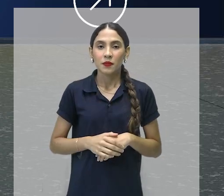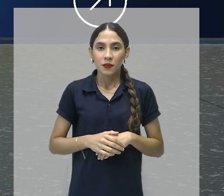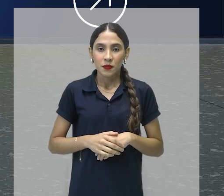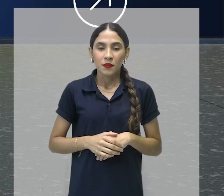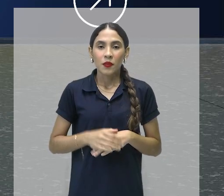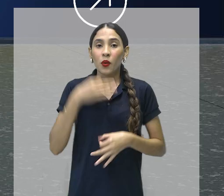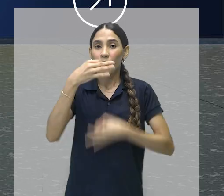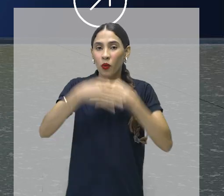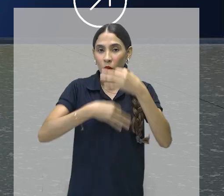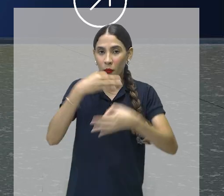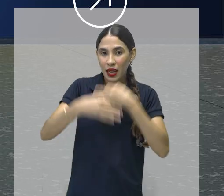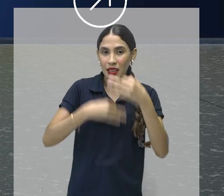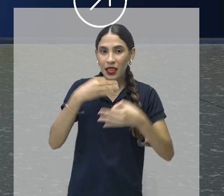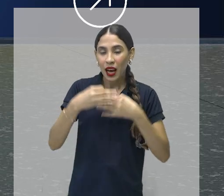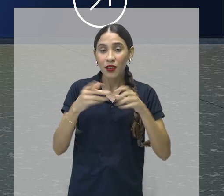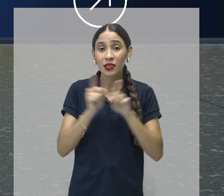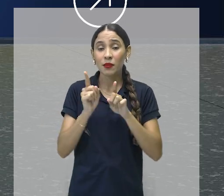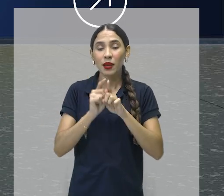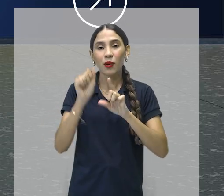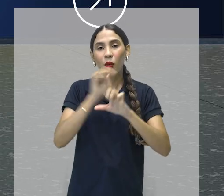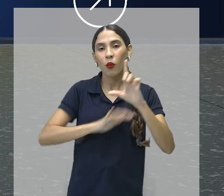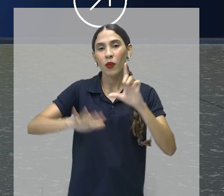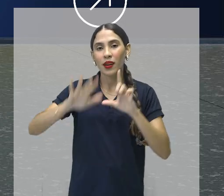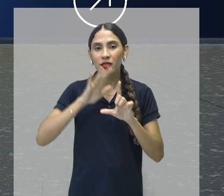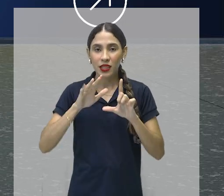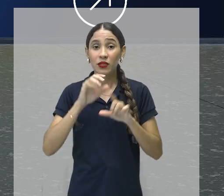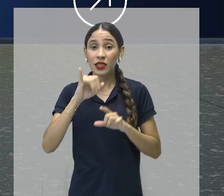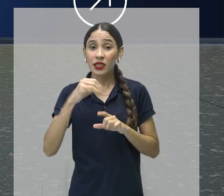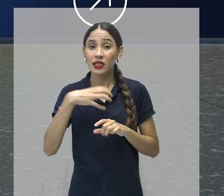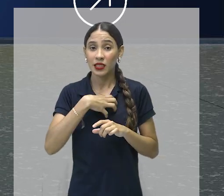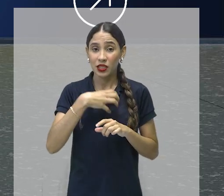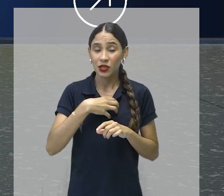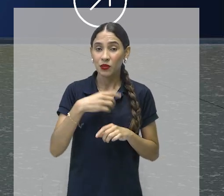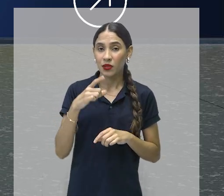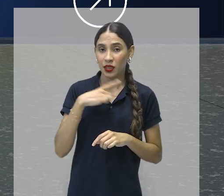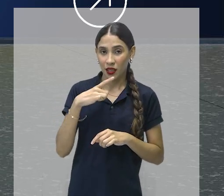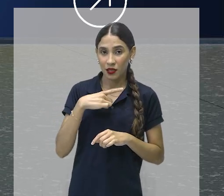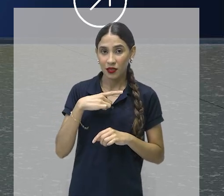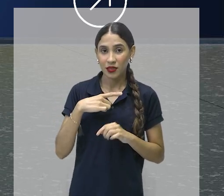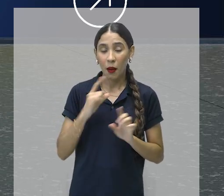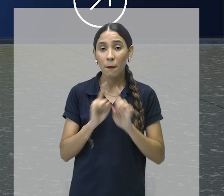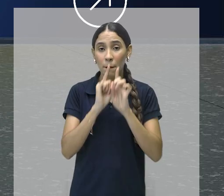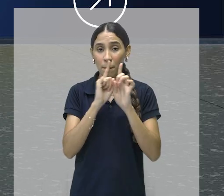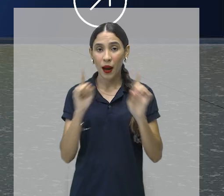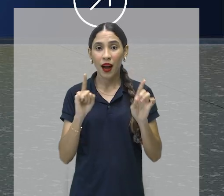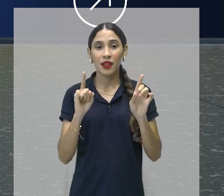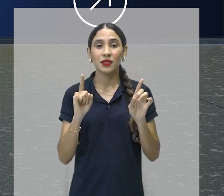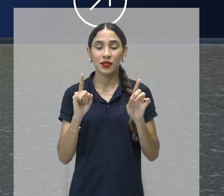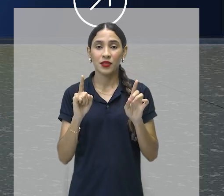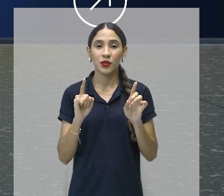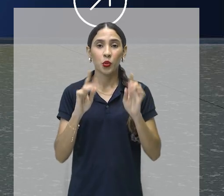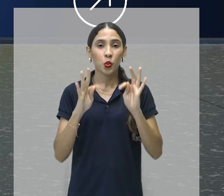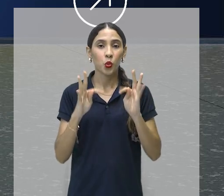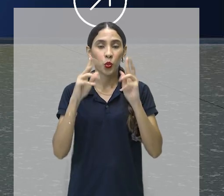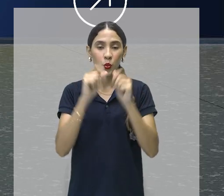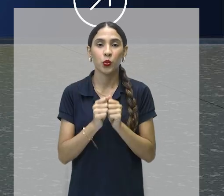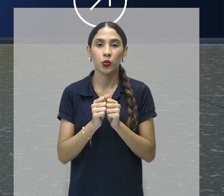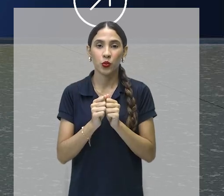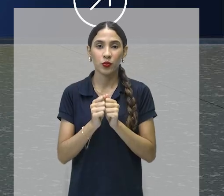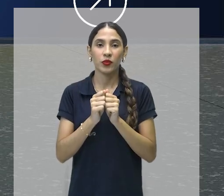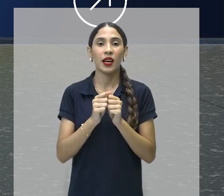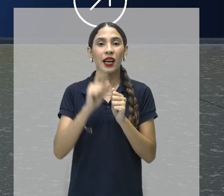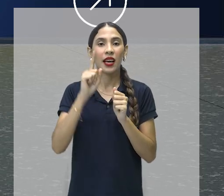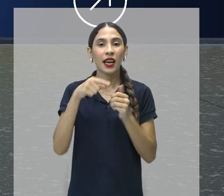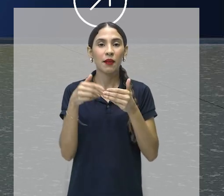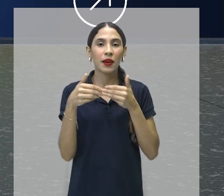ali comentários e compartilhando quando faz sentido. Mas nós falamos que tudo isso